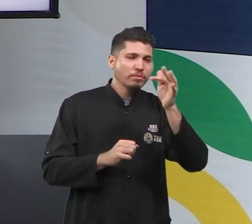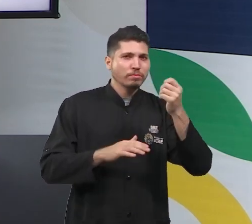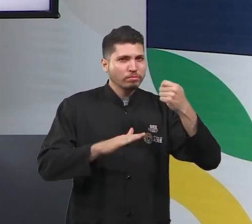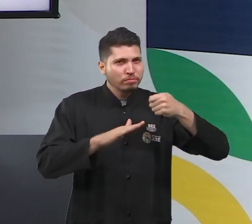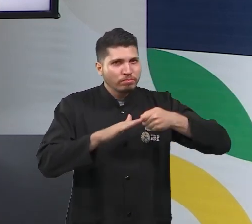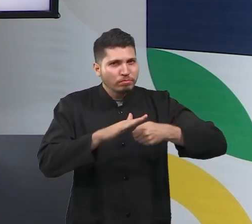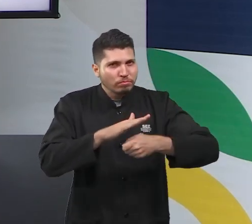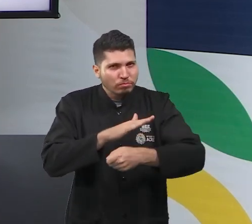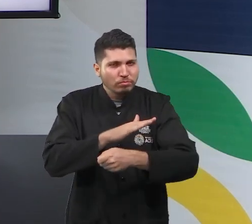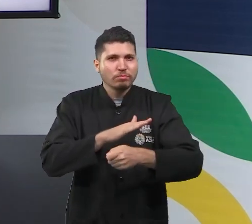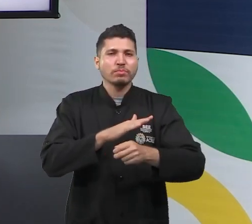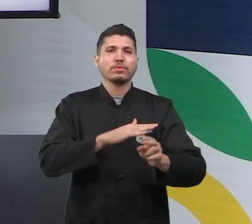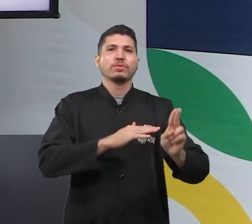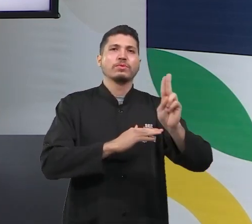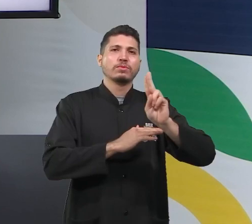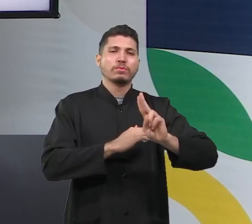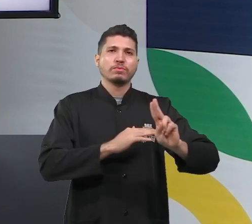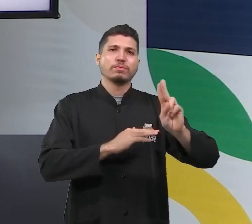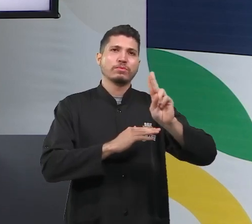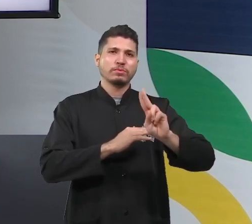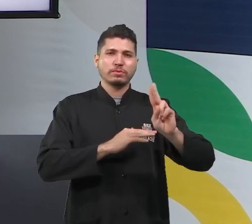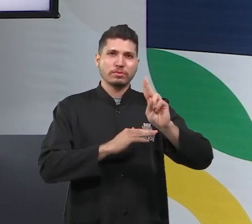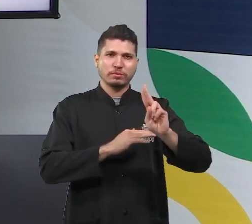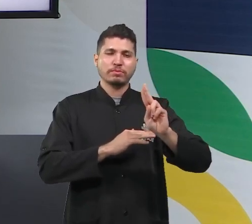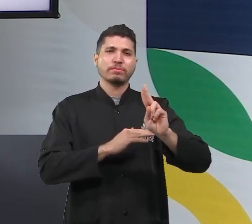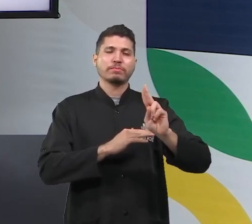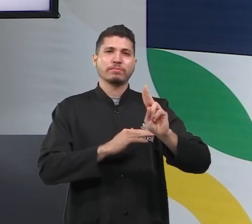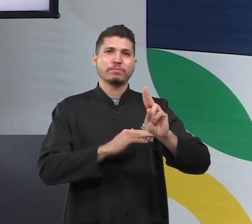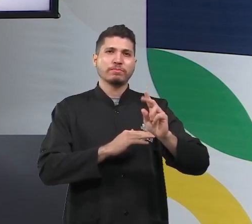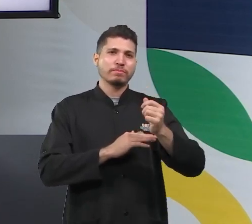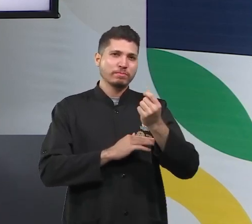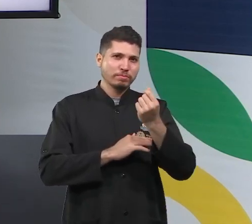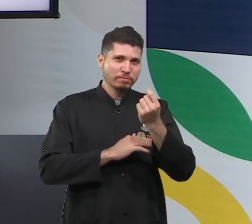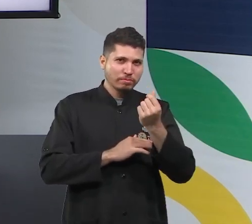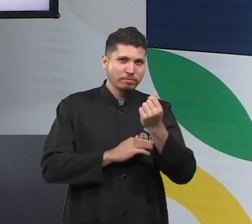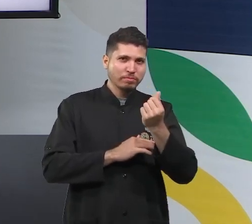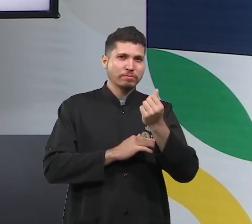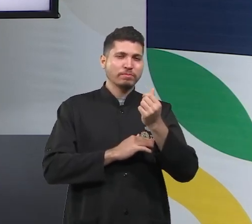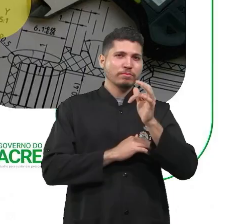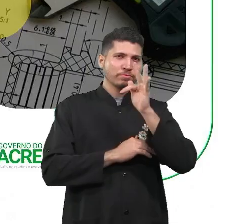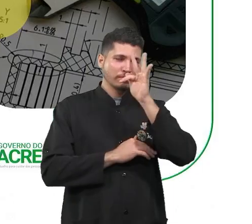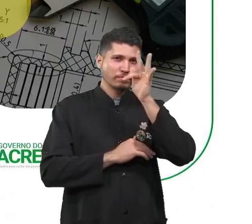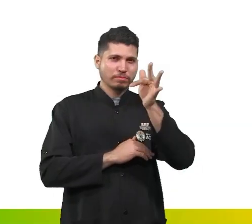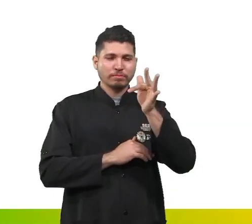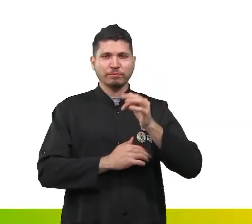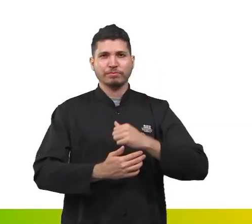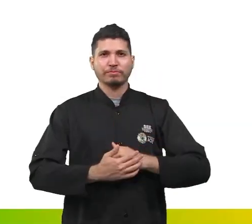seu dinheiro, ele possa render na sua mão. Vamos para a nossa aula de hoje.